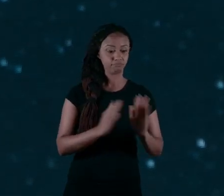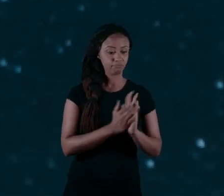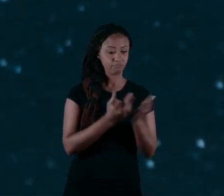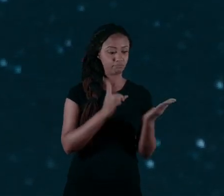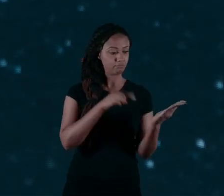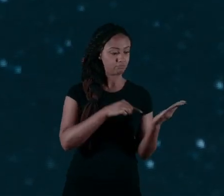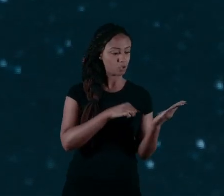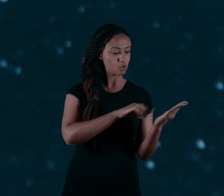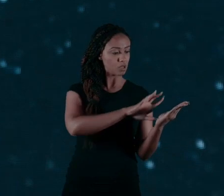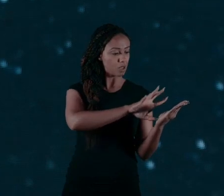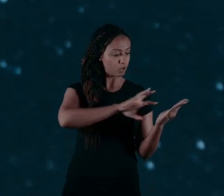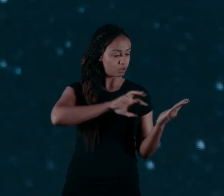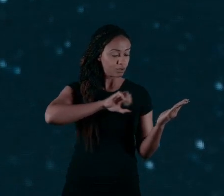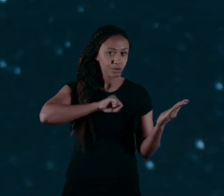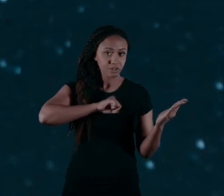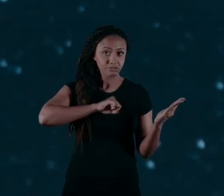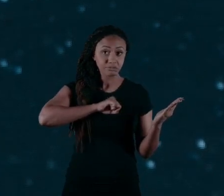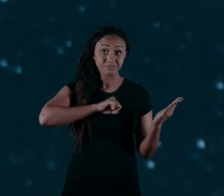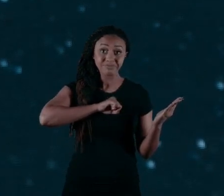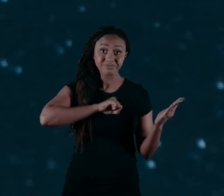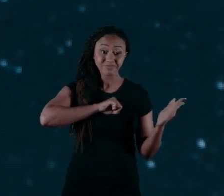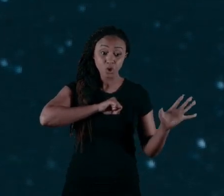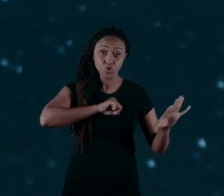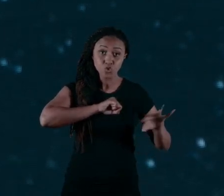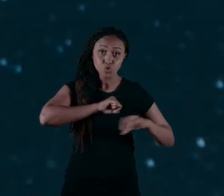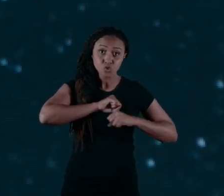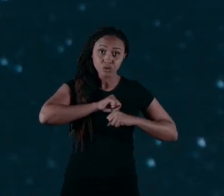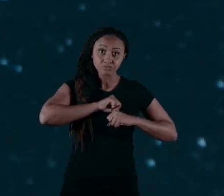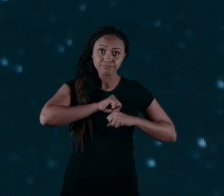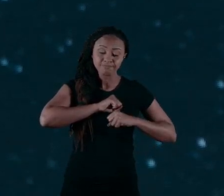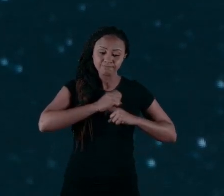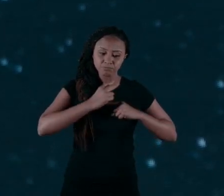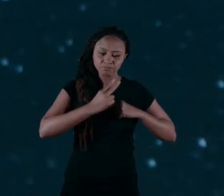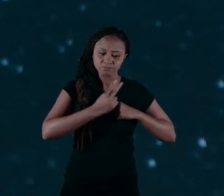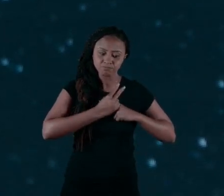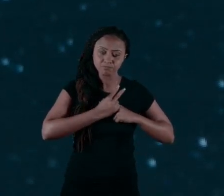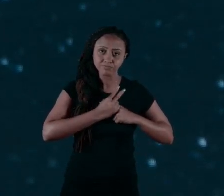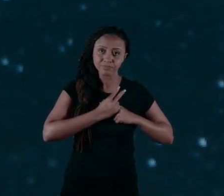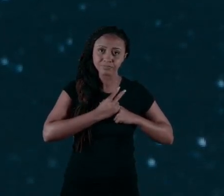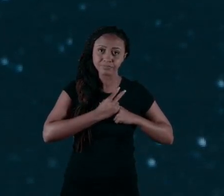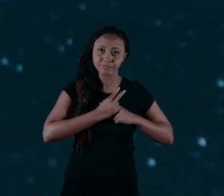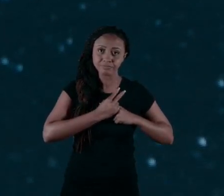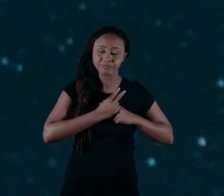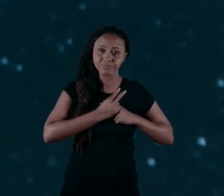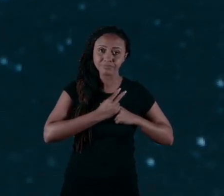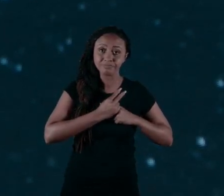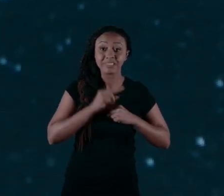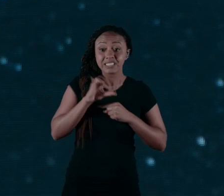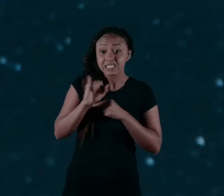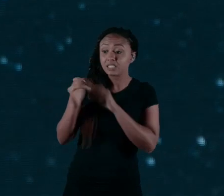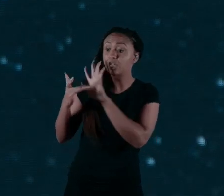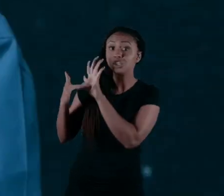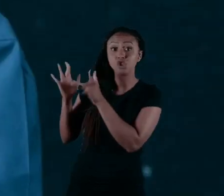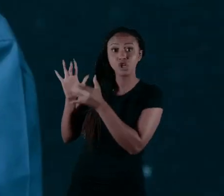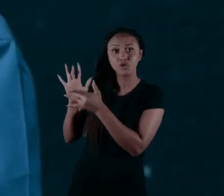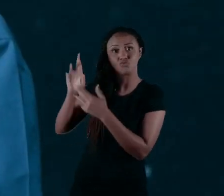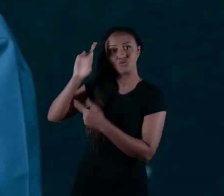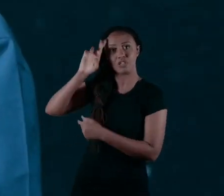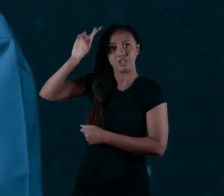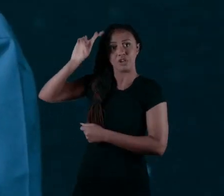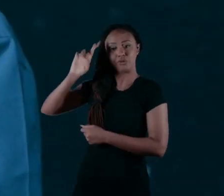abraçando a sua palavra. Tudo isso só é possível se Jesus, o nosso Senhor e